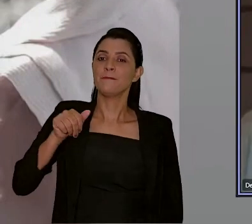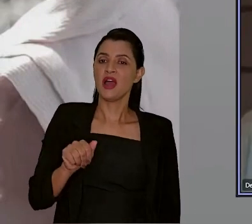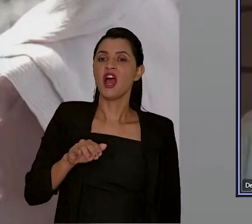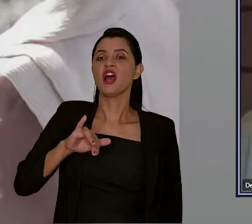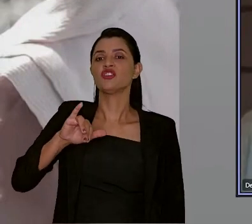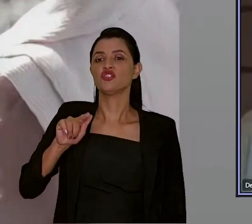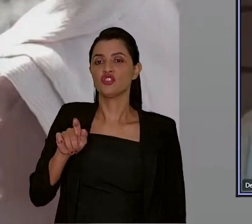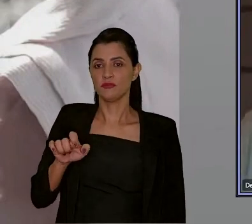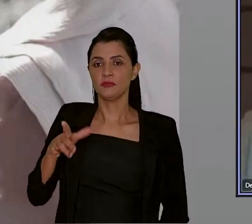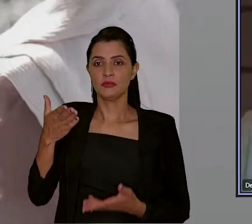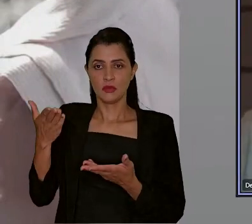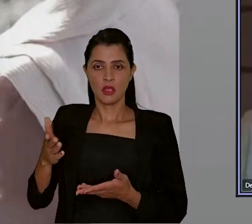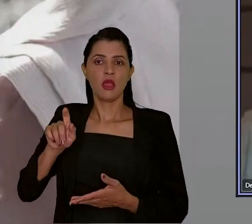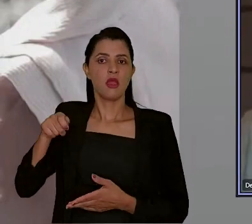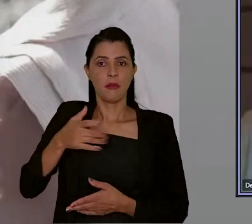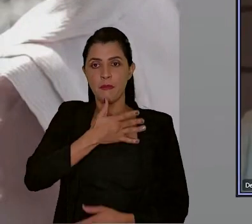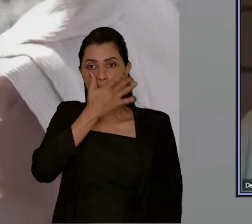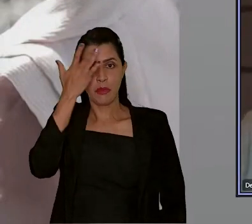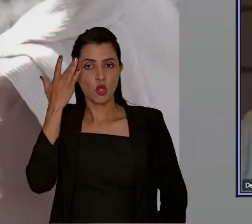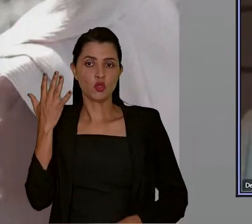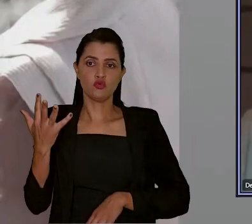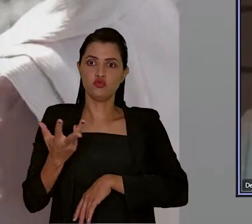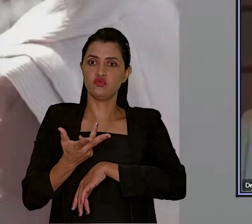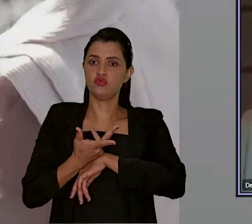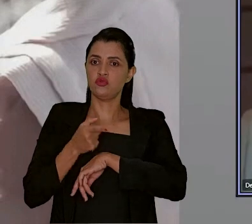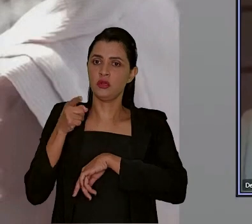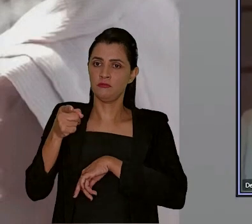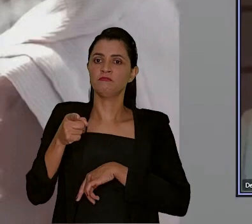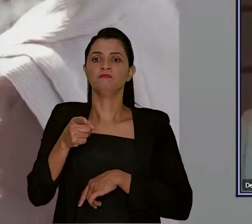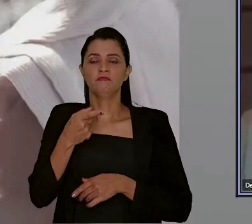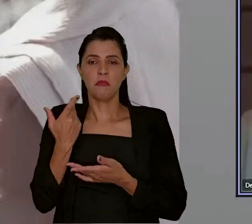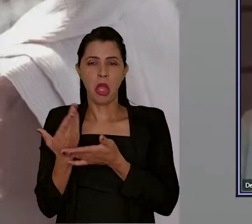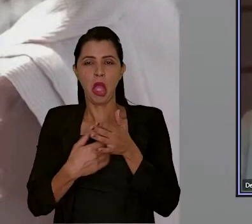uma pessoa de grande qualificação técnica,